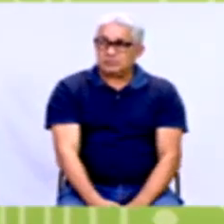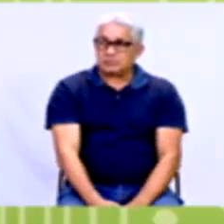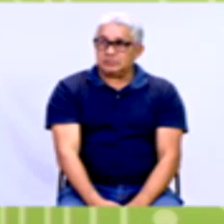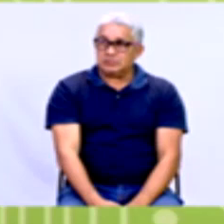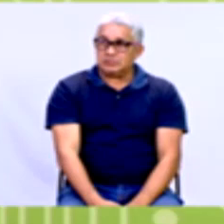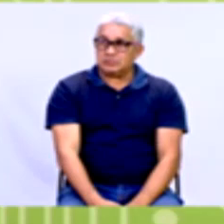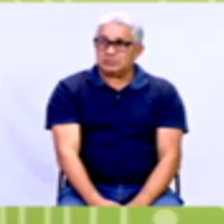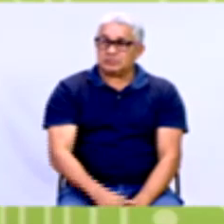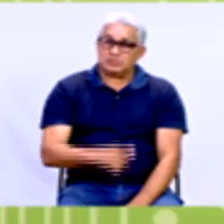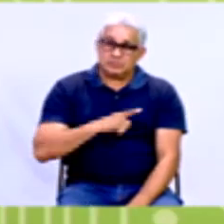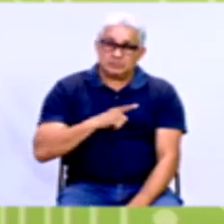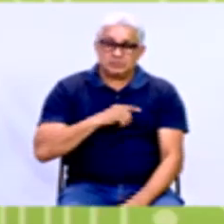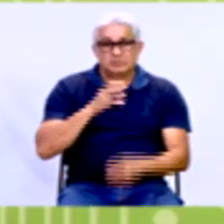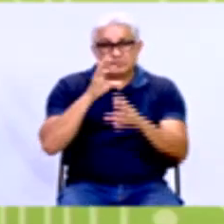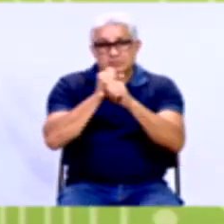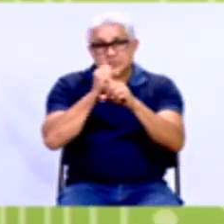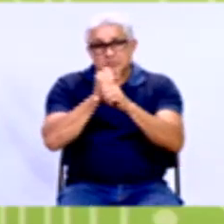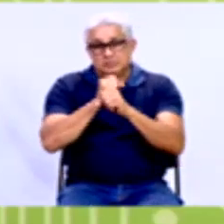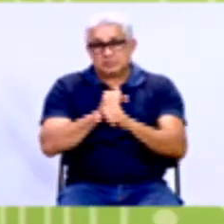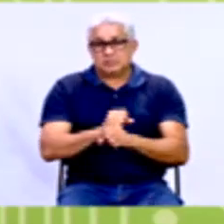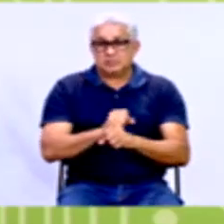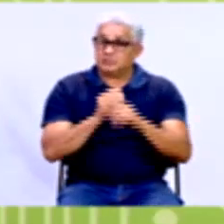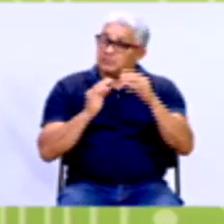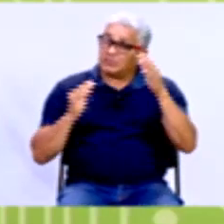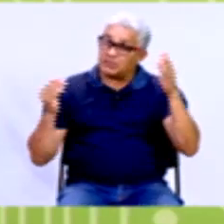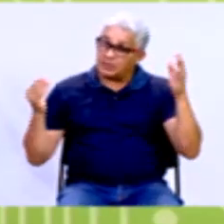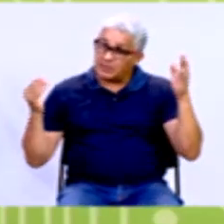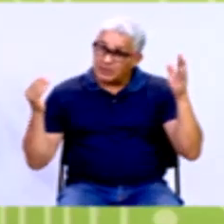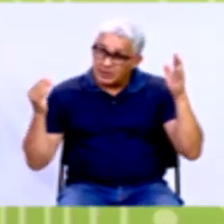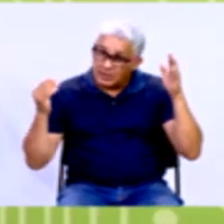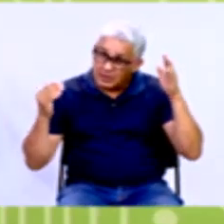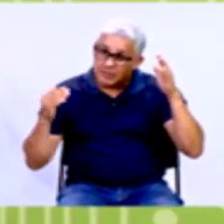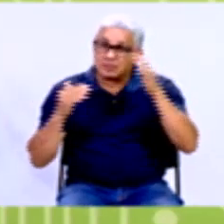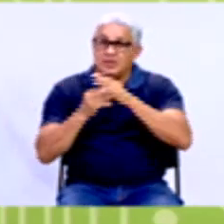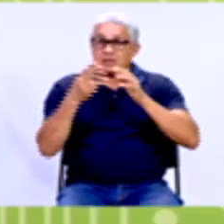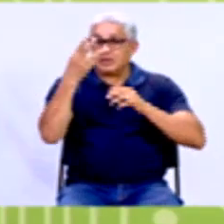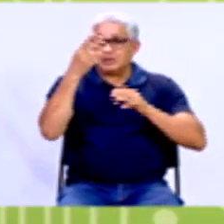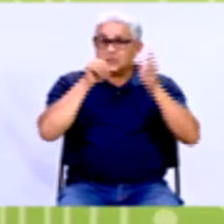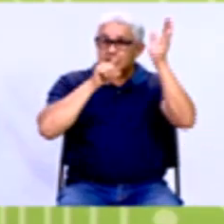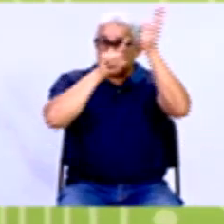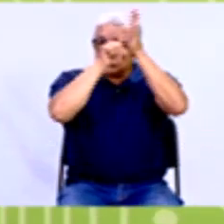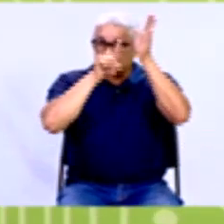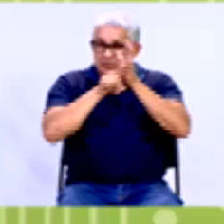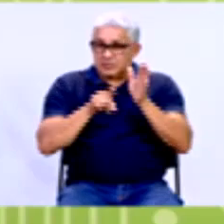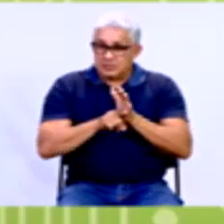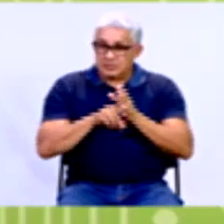as provas que tiverem cálculo vai ser no máximo 3 questões, as outras não